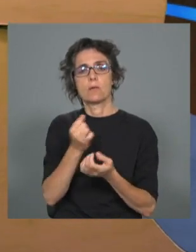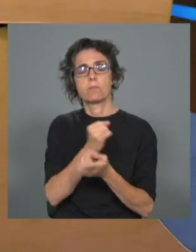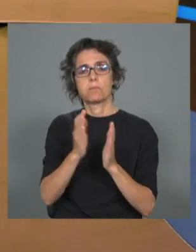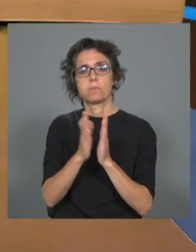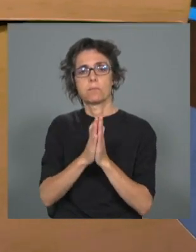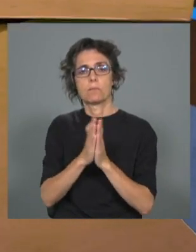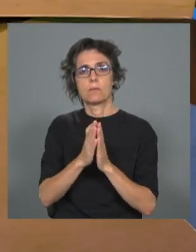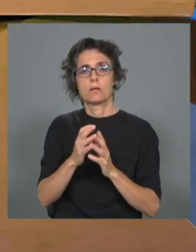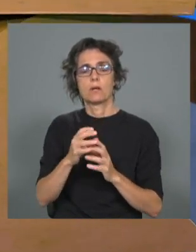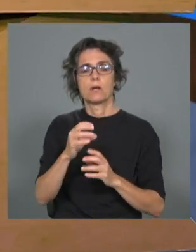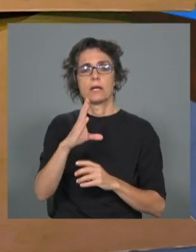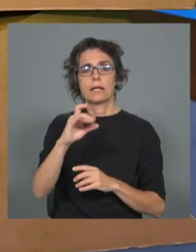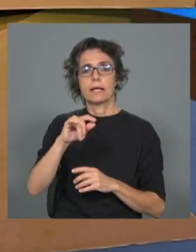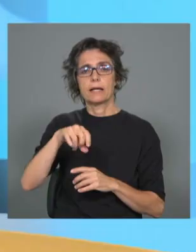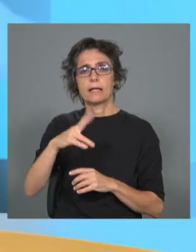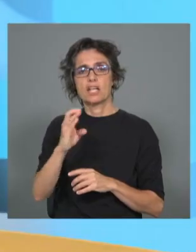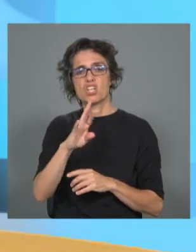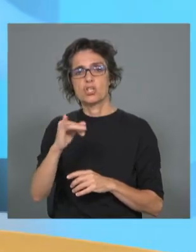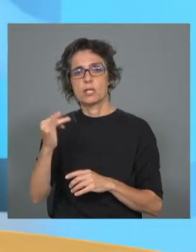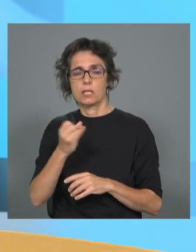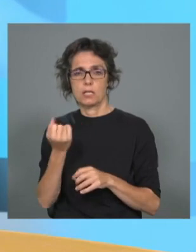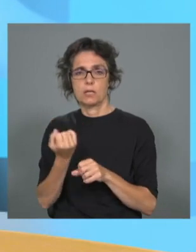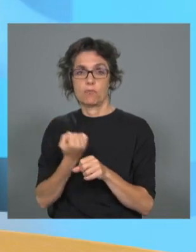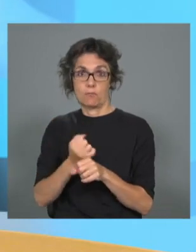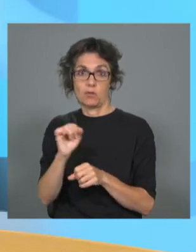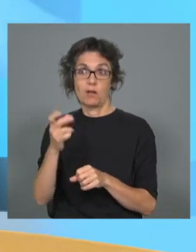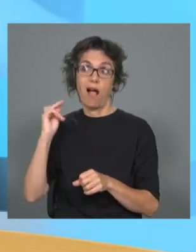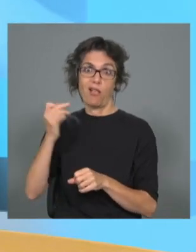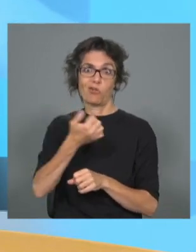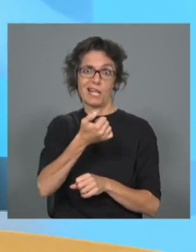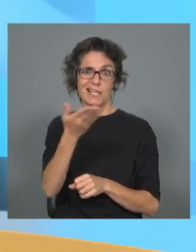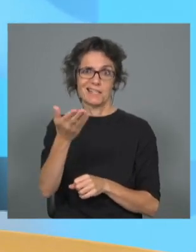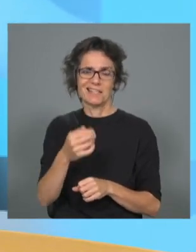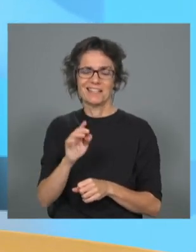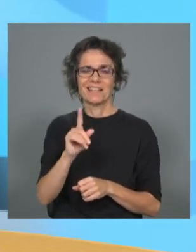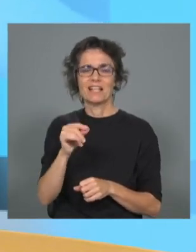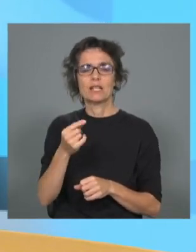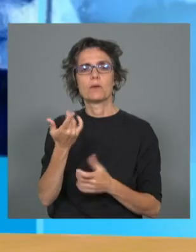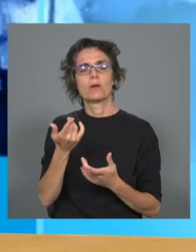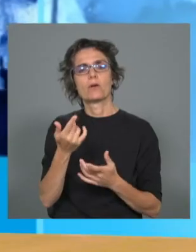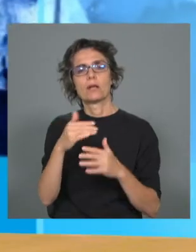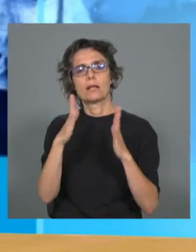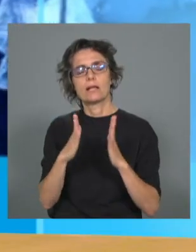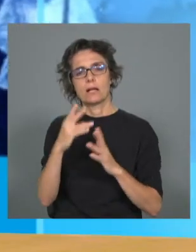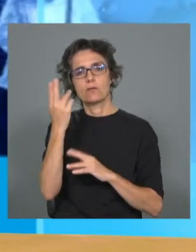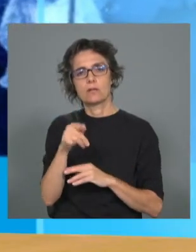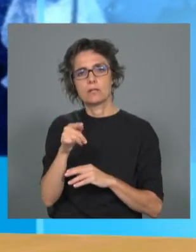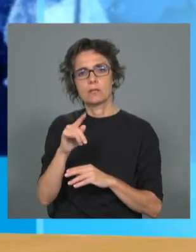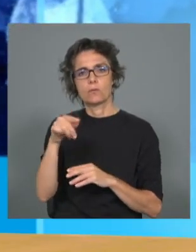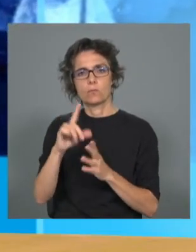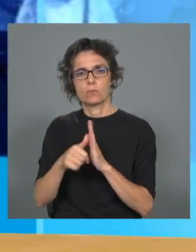esteve um período longo da sua atividade, e agora também na Casa do Artista, num outro projeto.